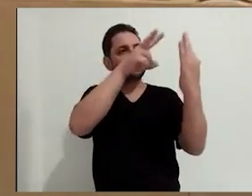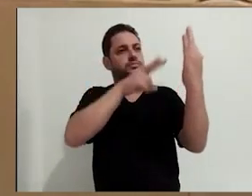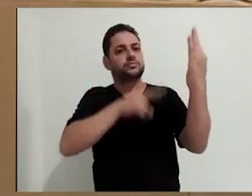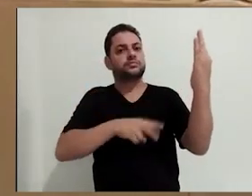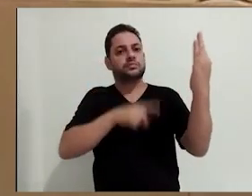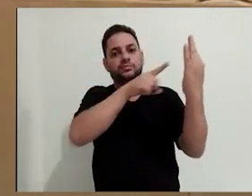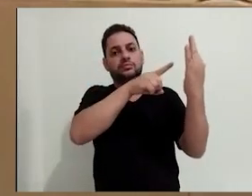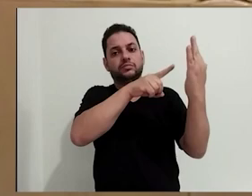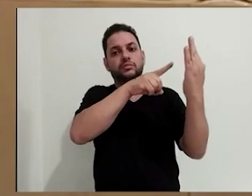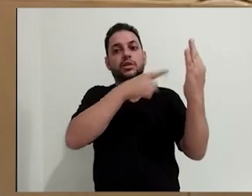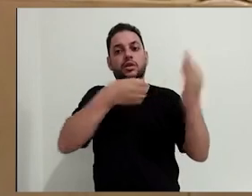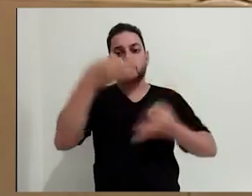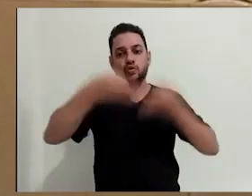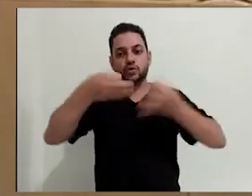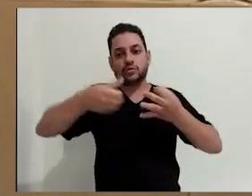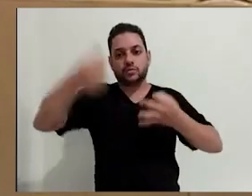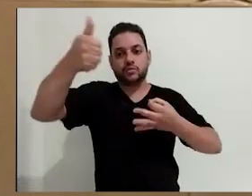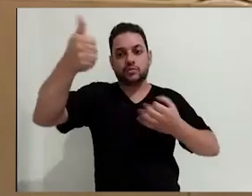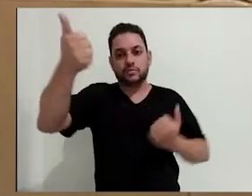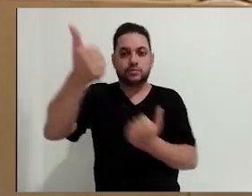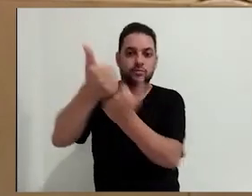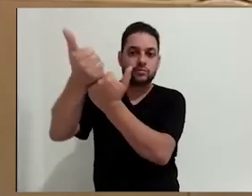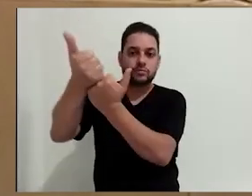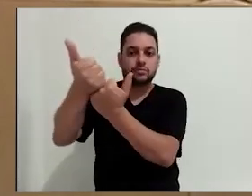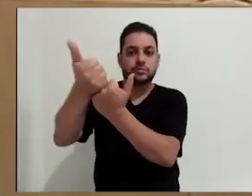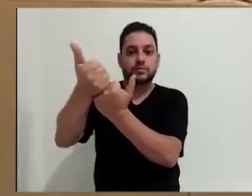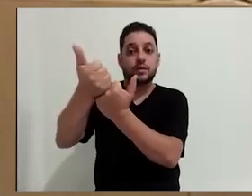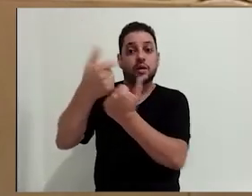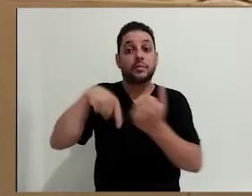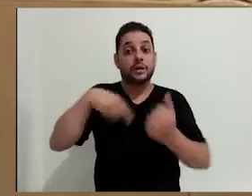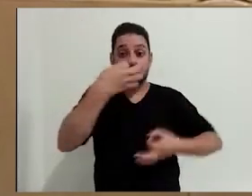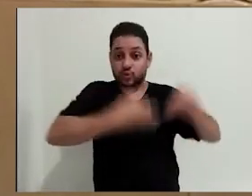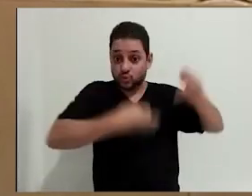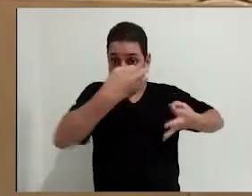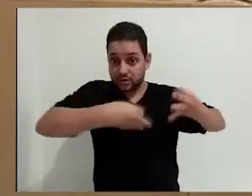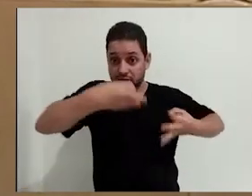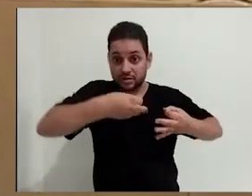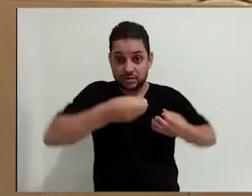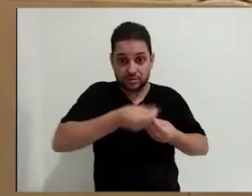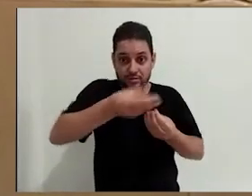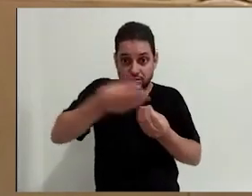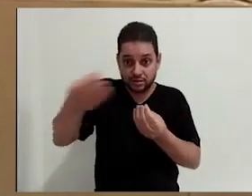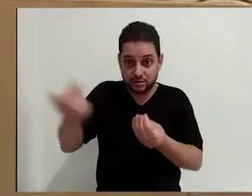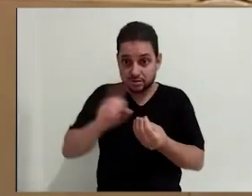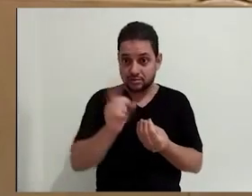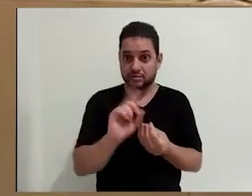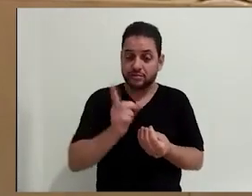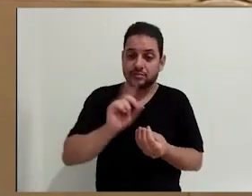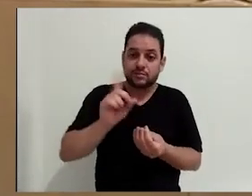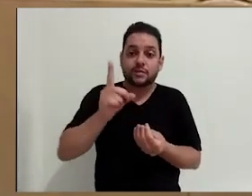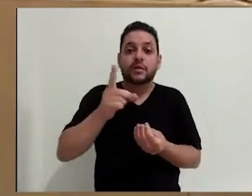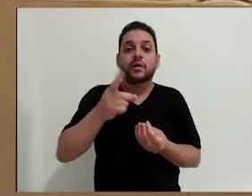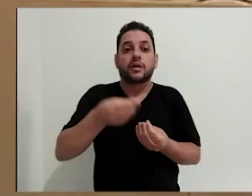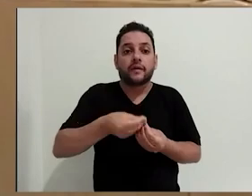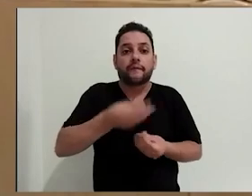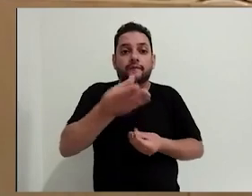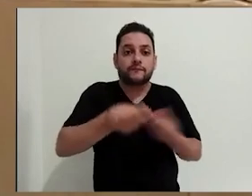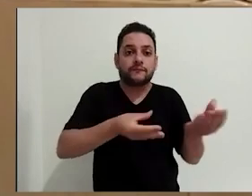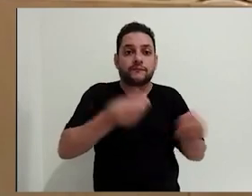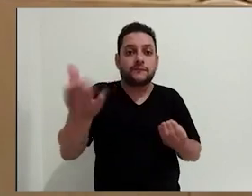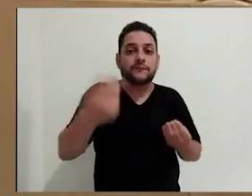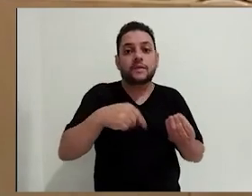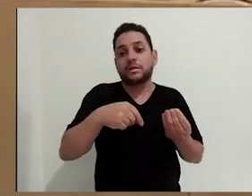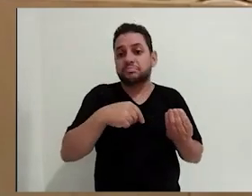substituto. Mas o PJE não faz a distribuição por juízo. Então, a distribuição é feita